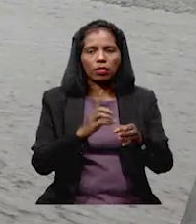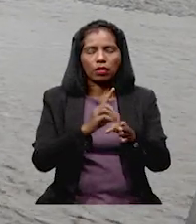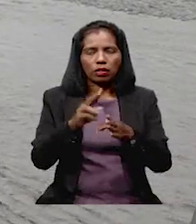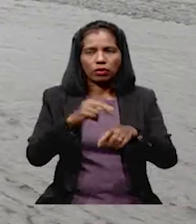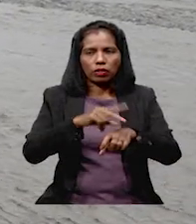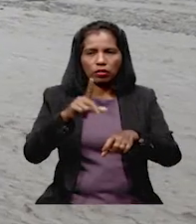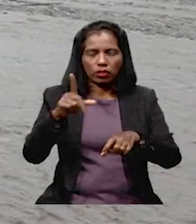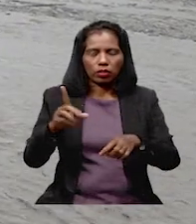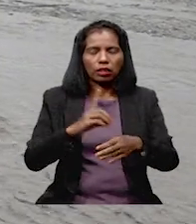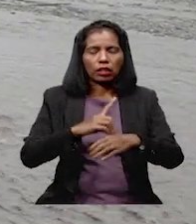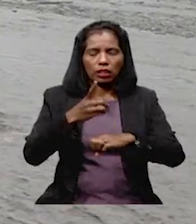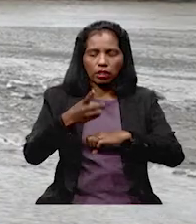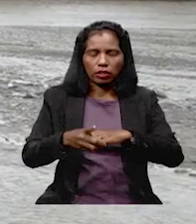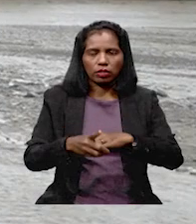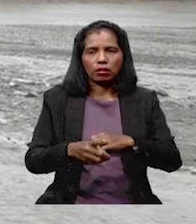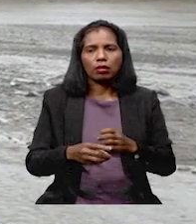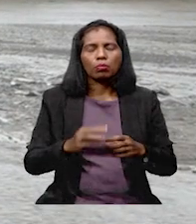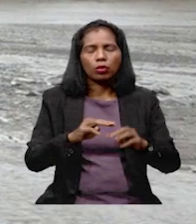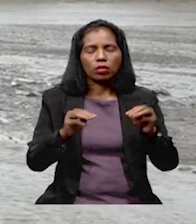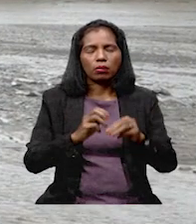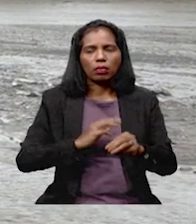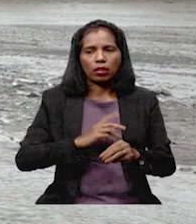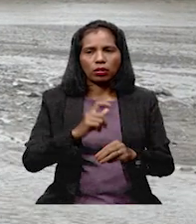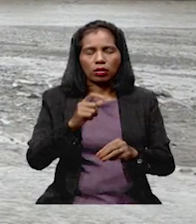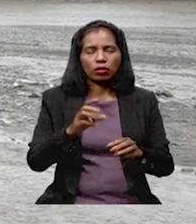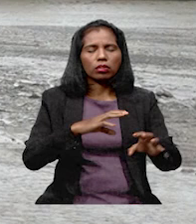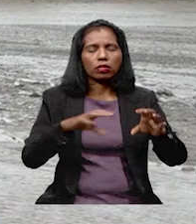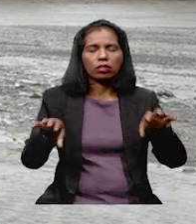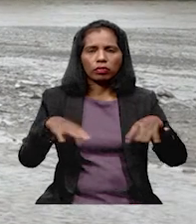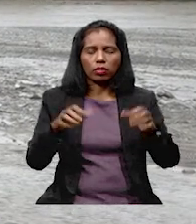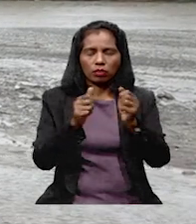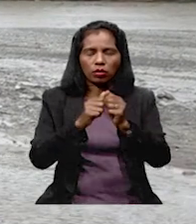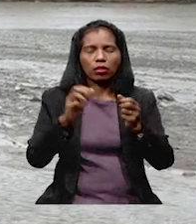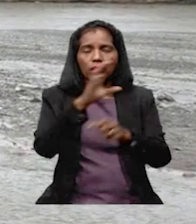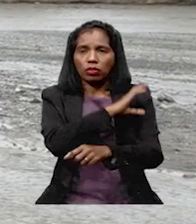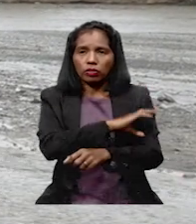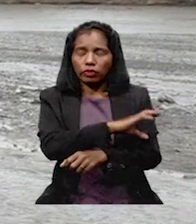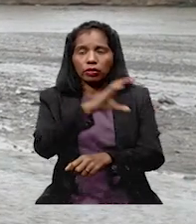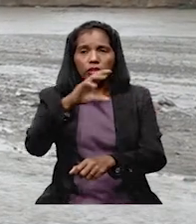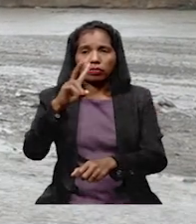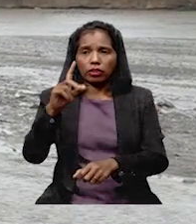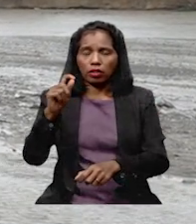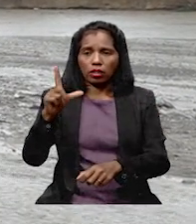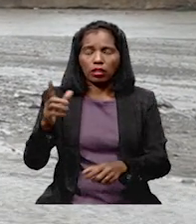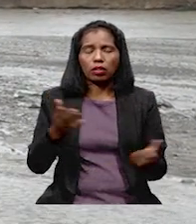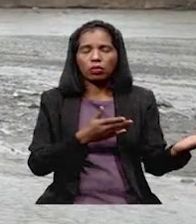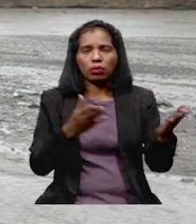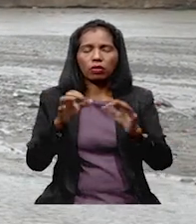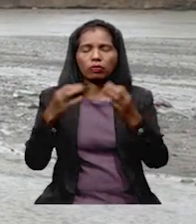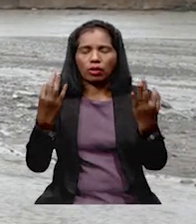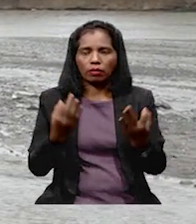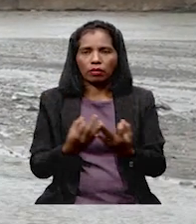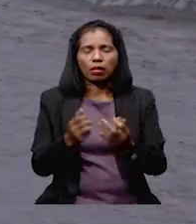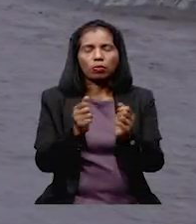Desastres Naturais, município Manatuto Mos, coordena ONA o Cruz Vermelha Timor-Leste na autoridade local Sira, onde evacua a família afetada